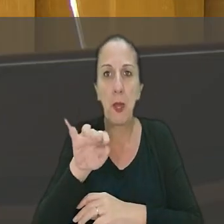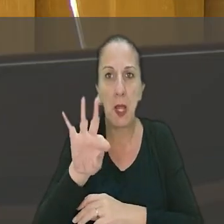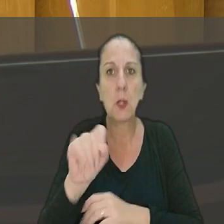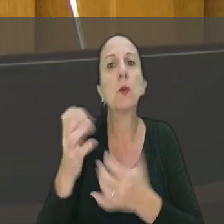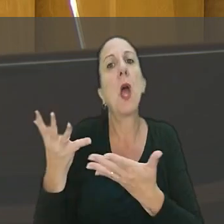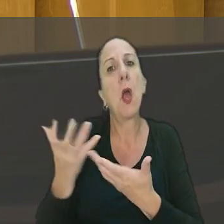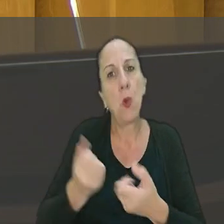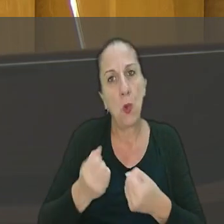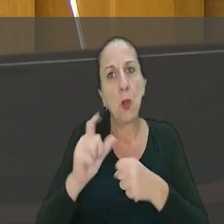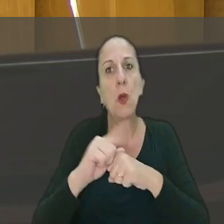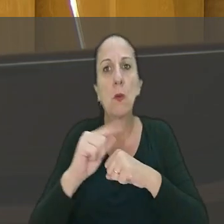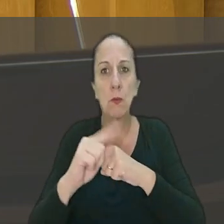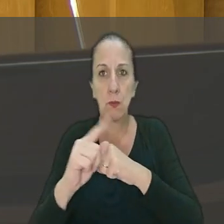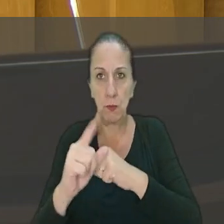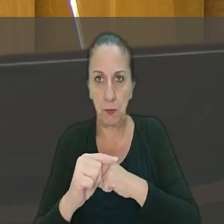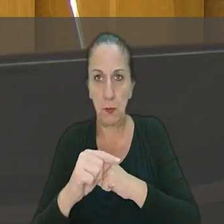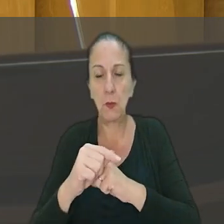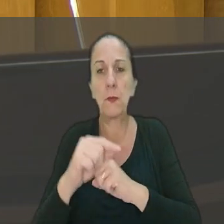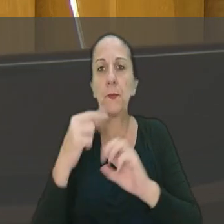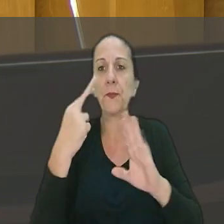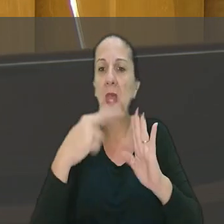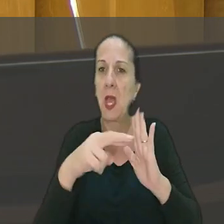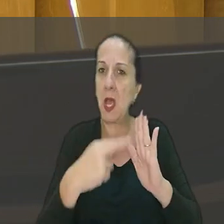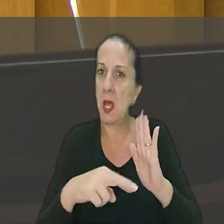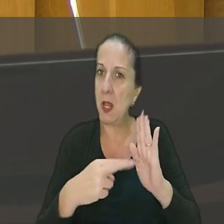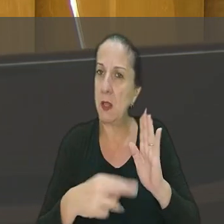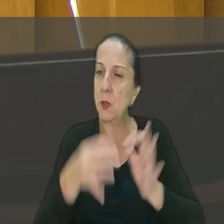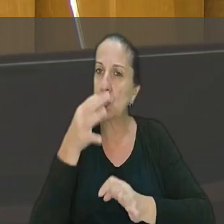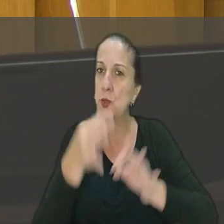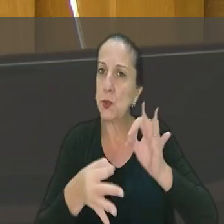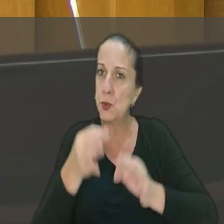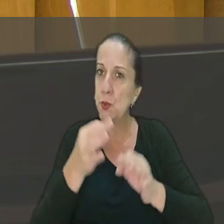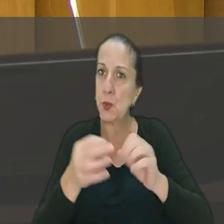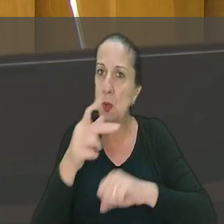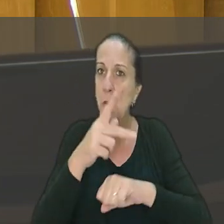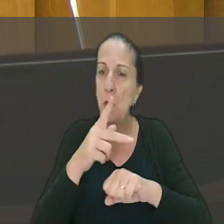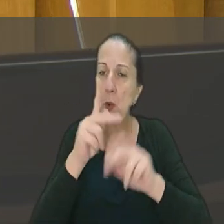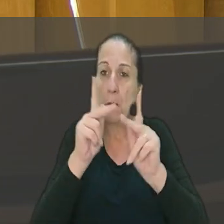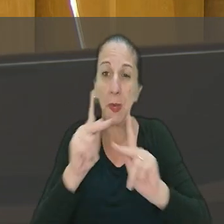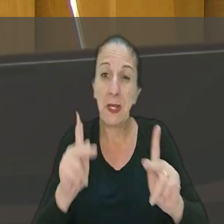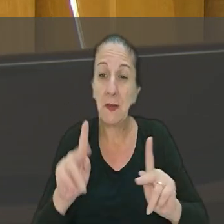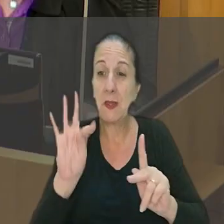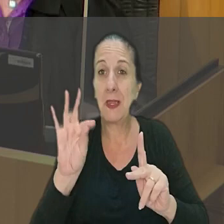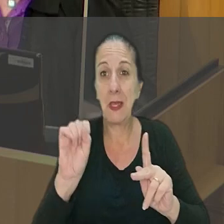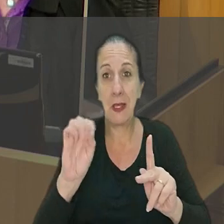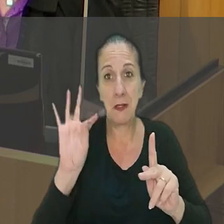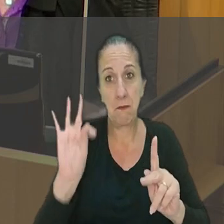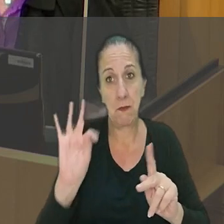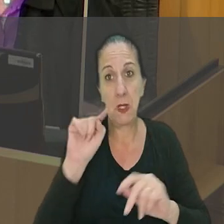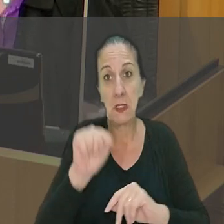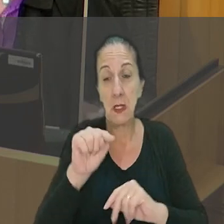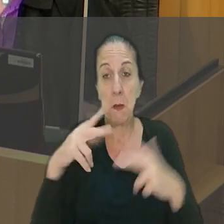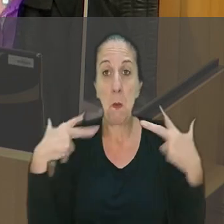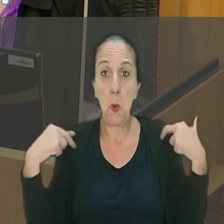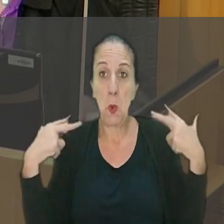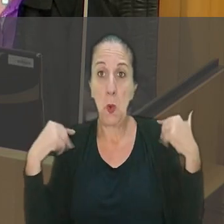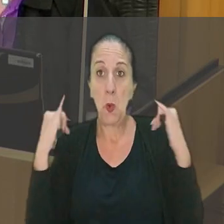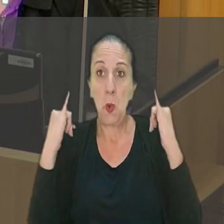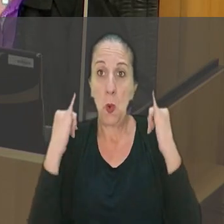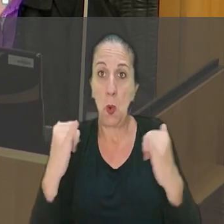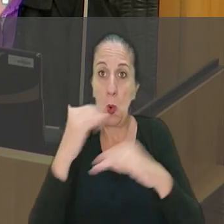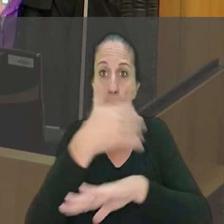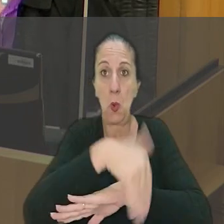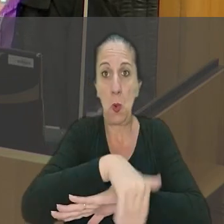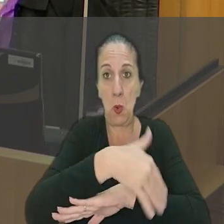Balazeiro acolheu o argumento. Segundo o relator, a jurisprudência pacificada pelo TST indica que, no caso de motorista